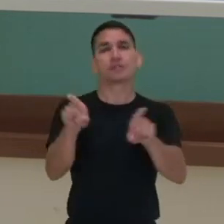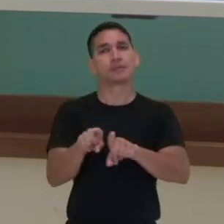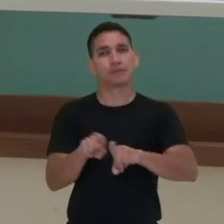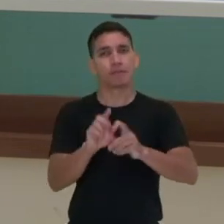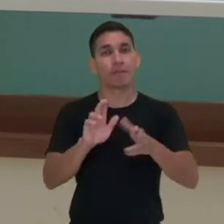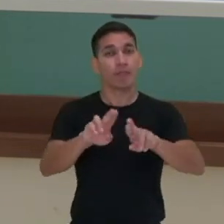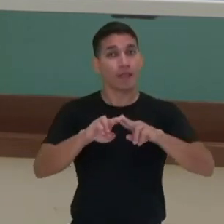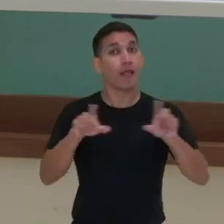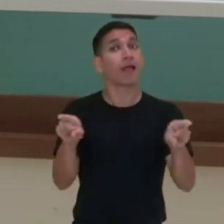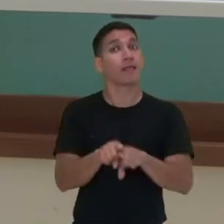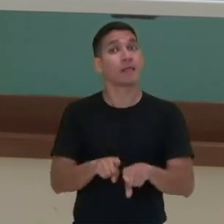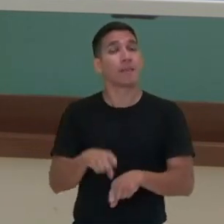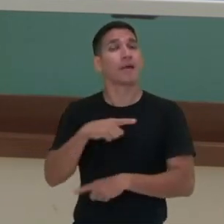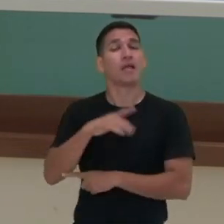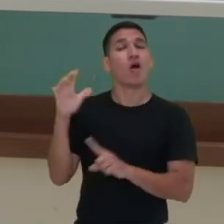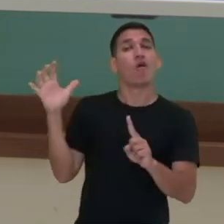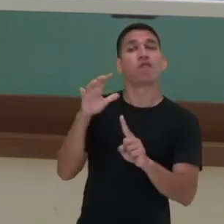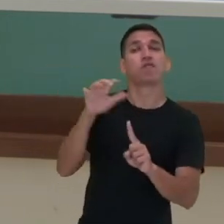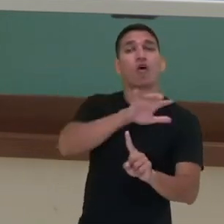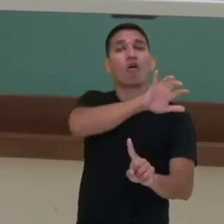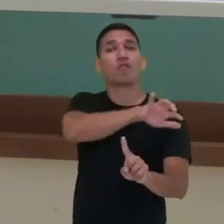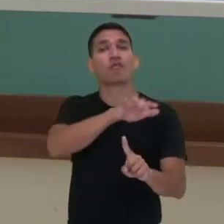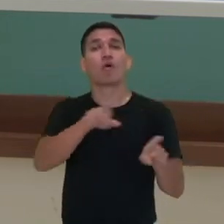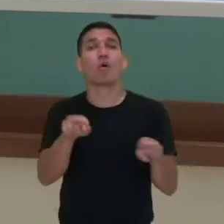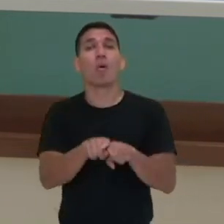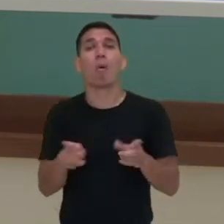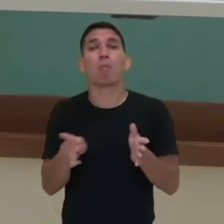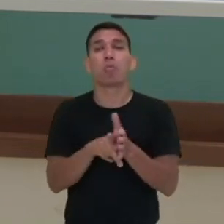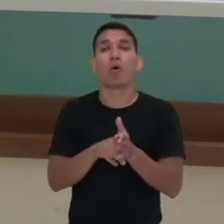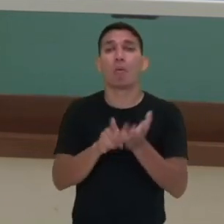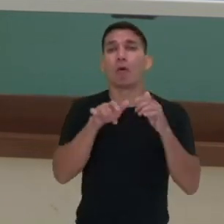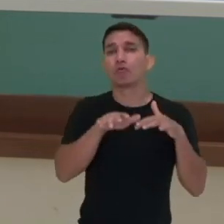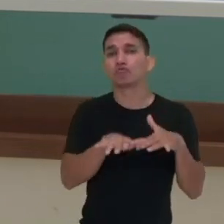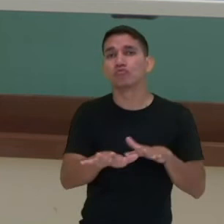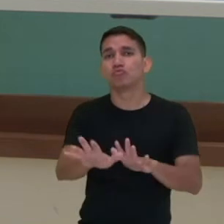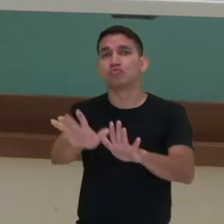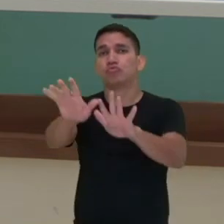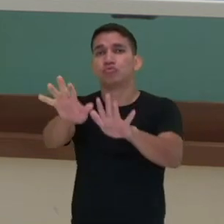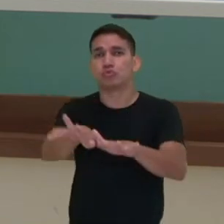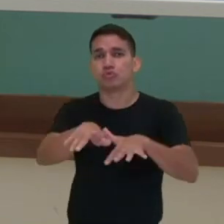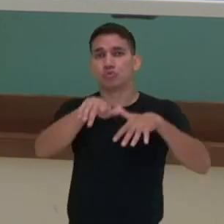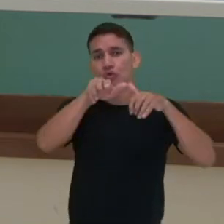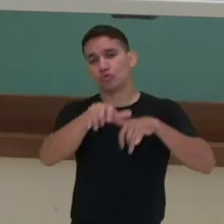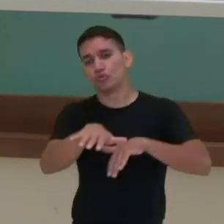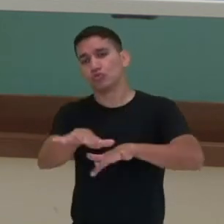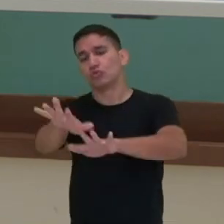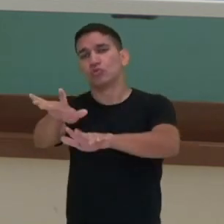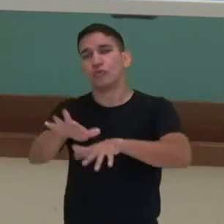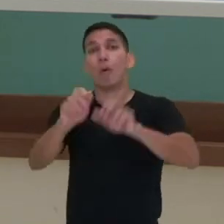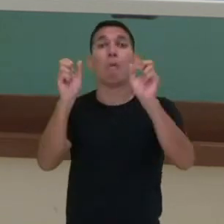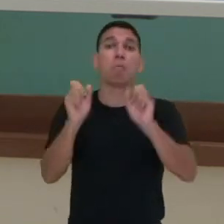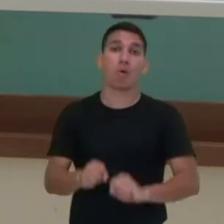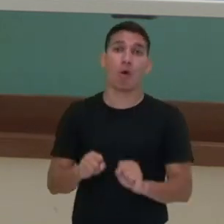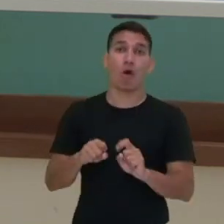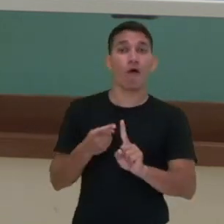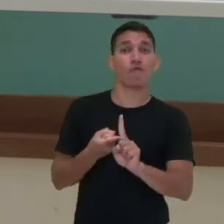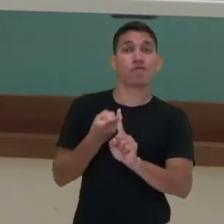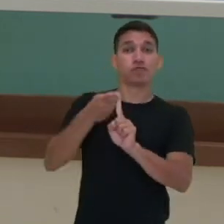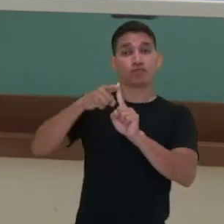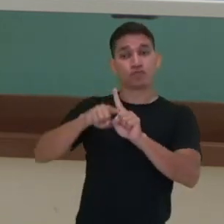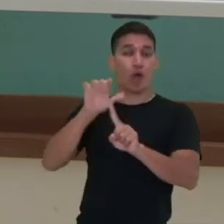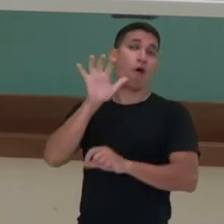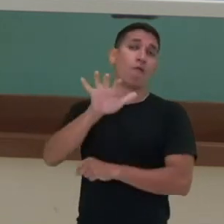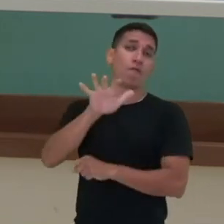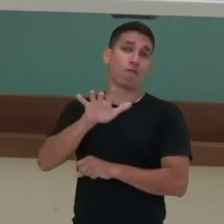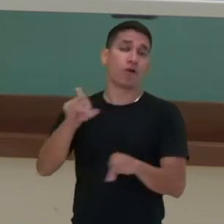eles sofrem influência ali das correntes marítimas, que também podem influenciar na temperatura das águas dos